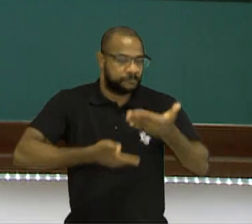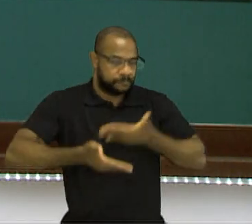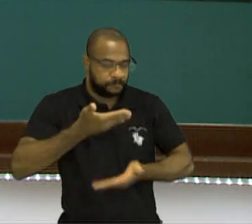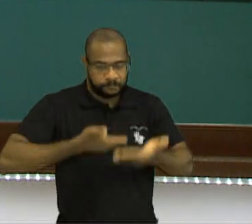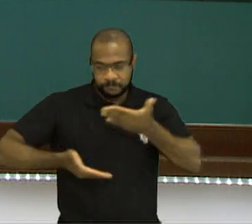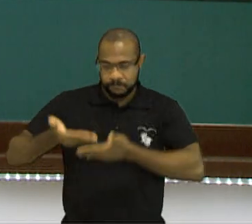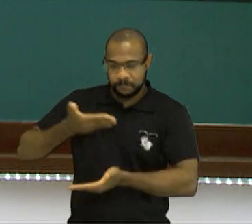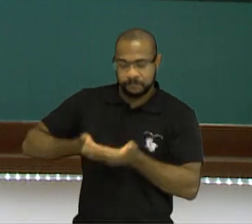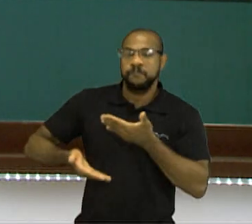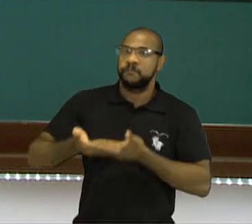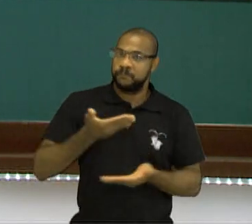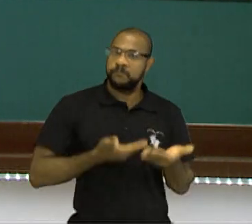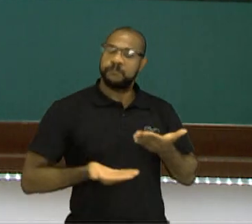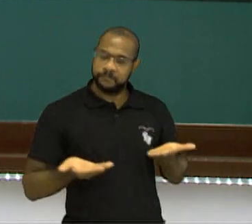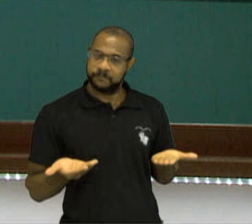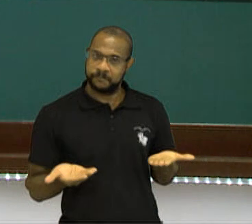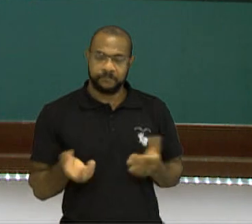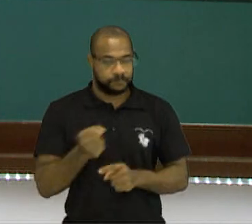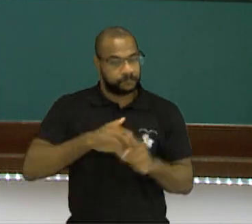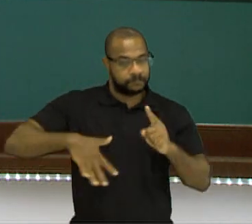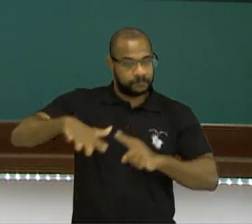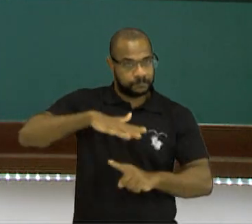de relacionamento social.